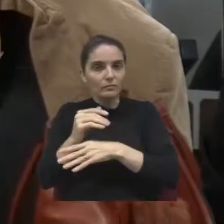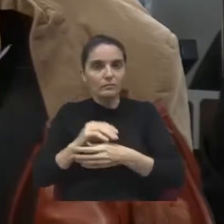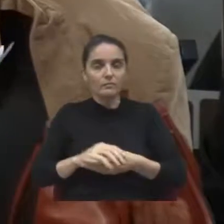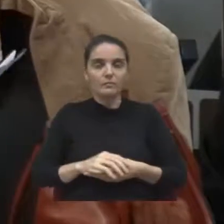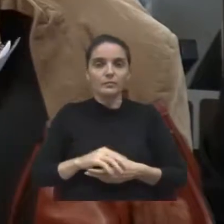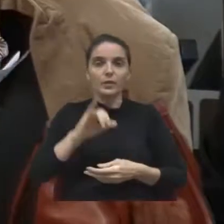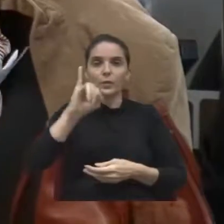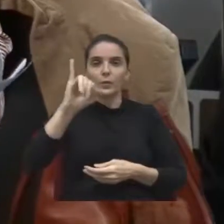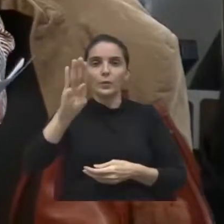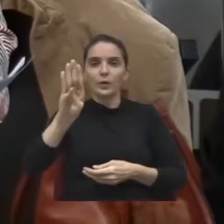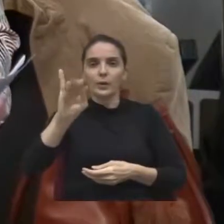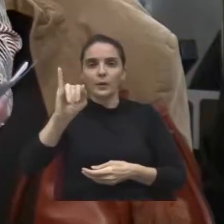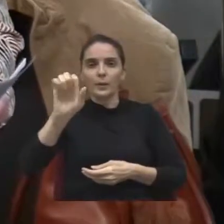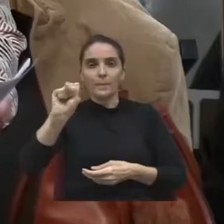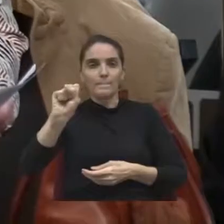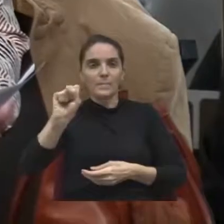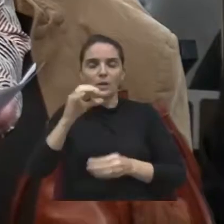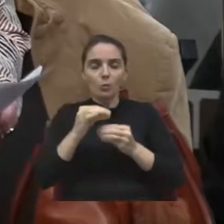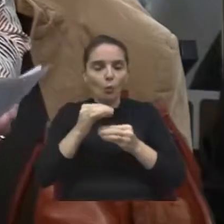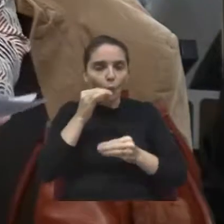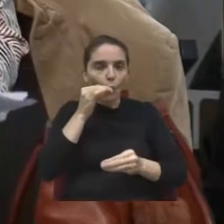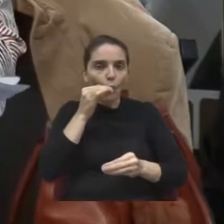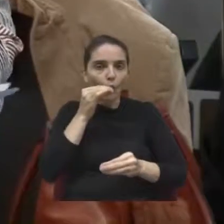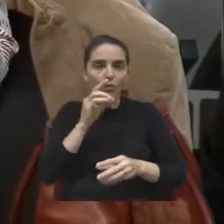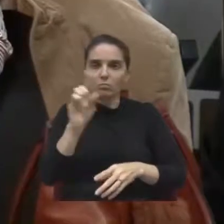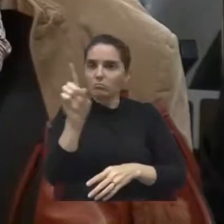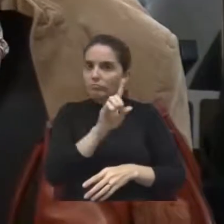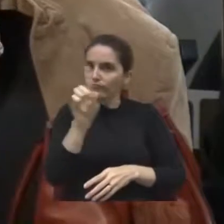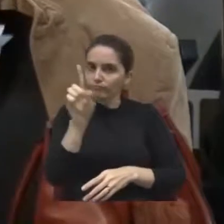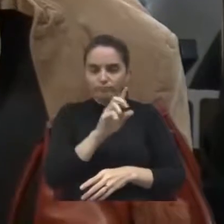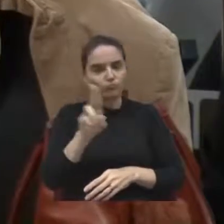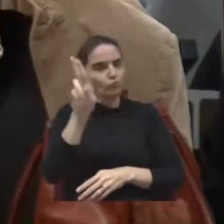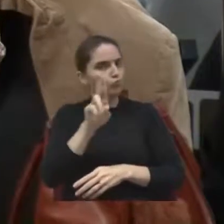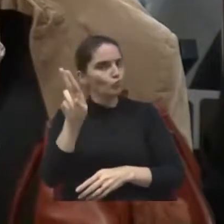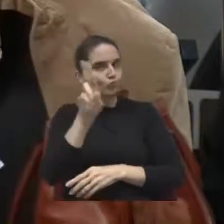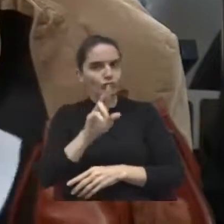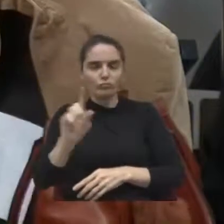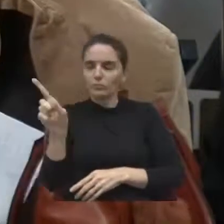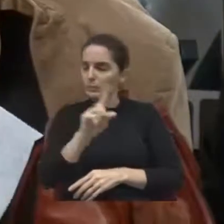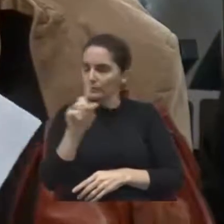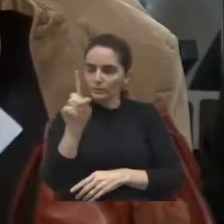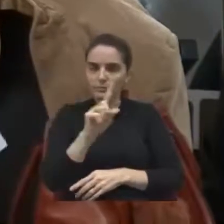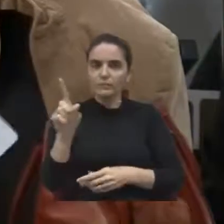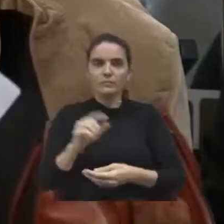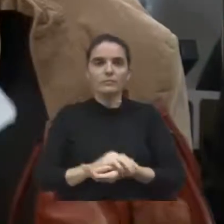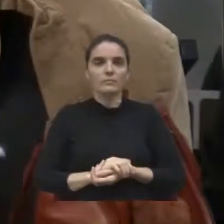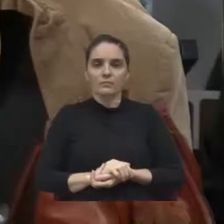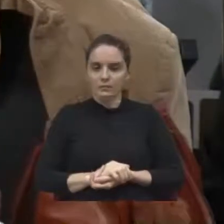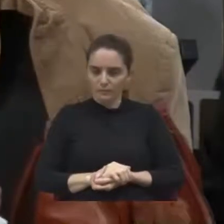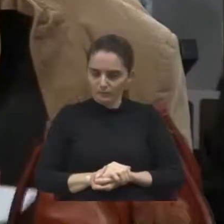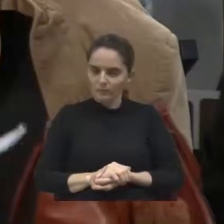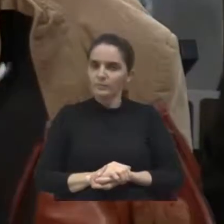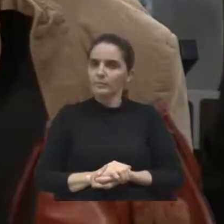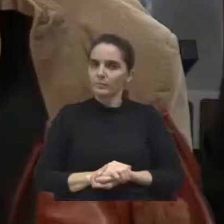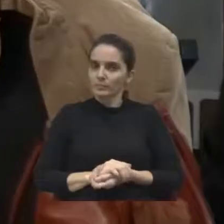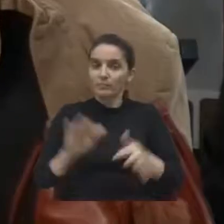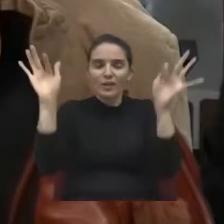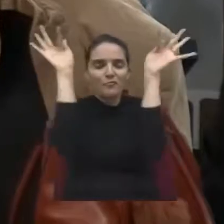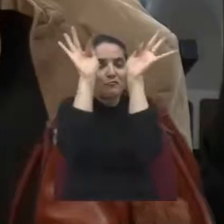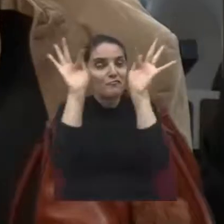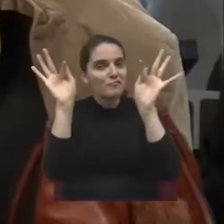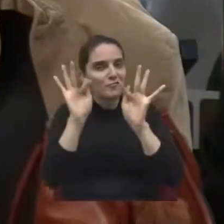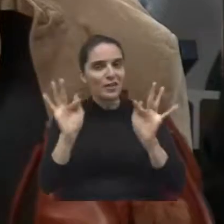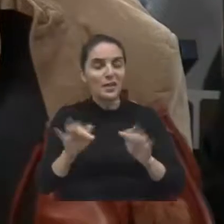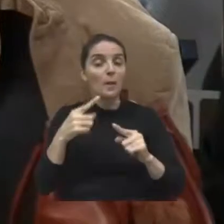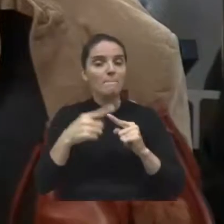mais o canudinho de plástico. Então, a gente fica feliz porque a conscientização está